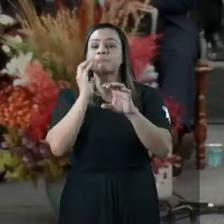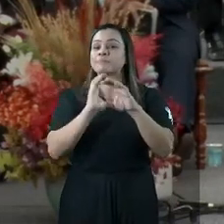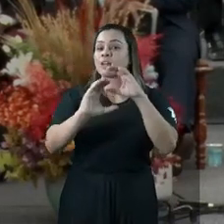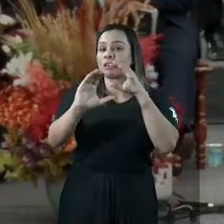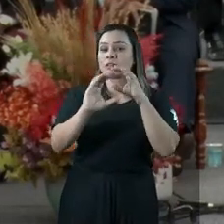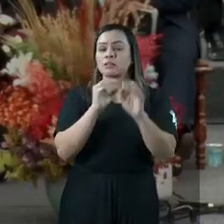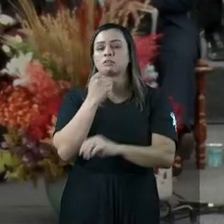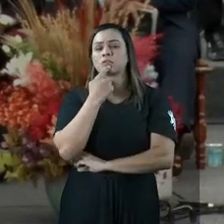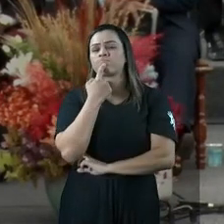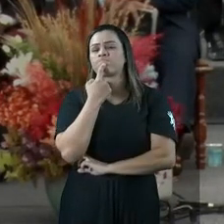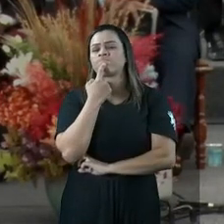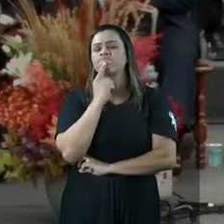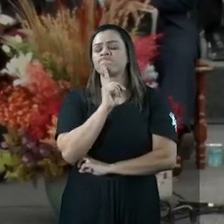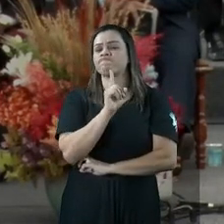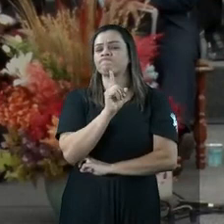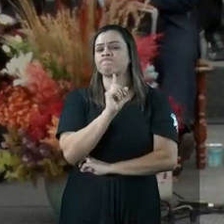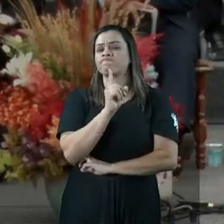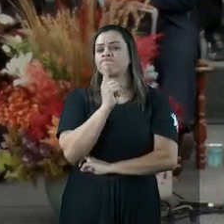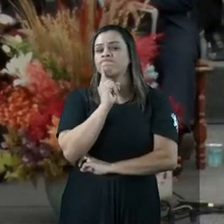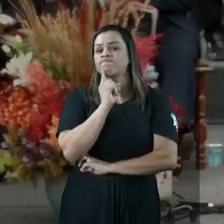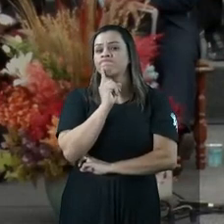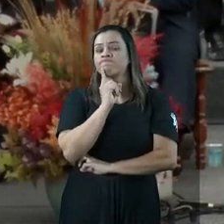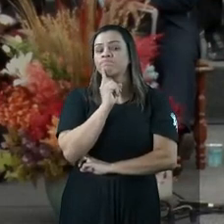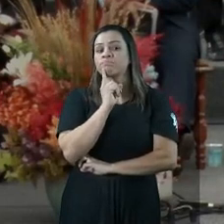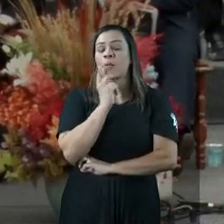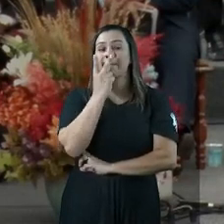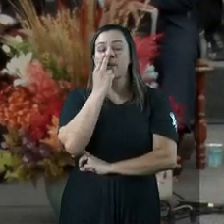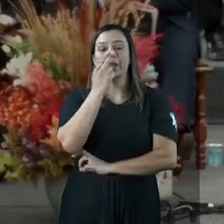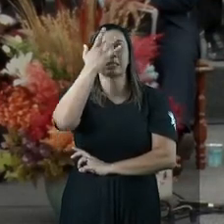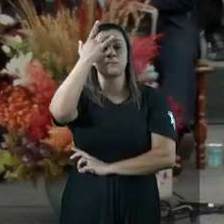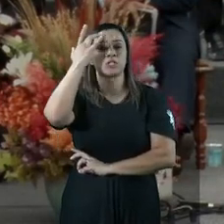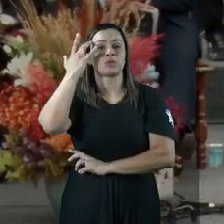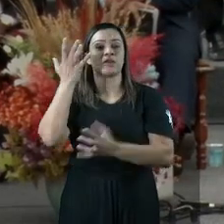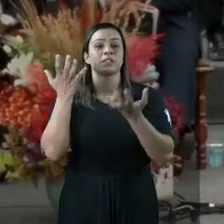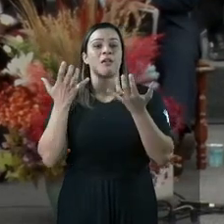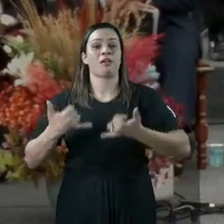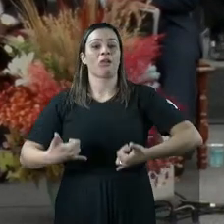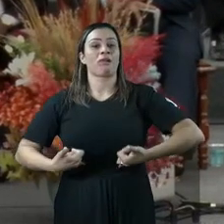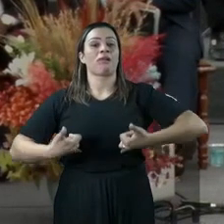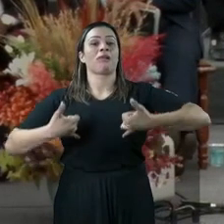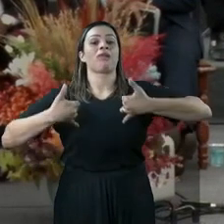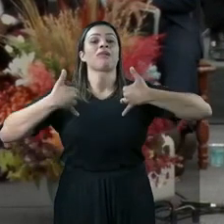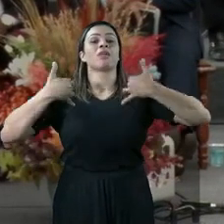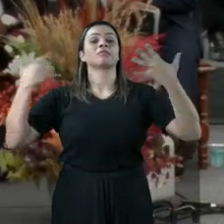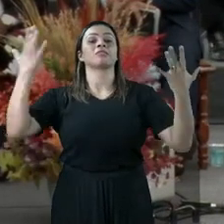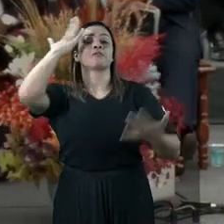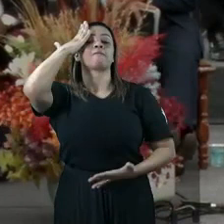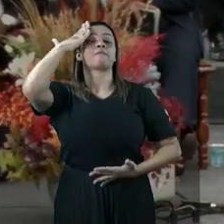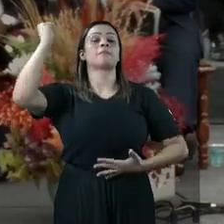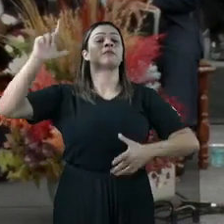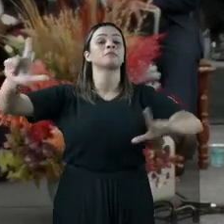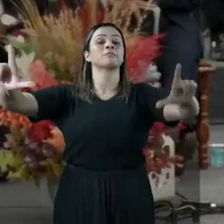Glória até tirar a glória do Rei de dentro da igreja. É alguém que se utiliza da grandeza do Rei da